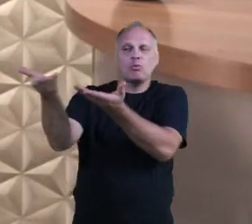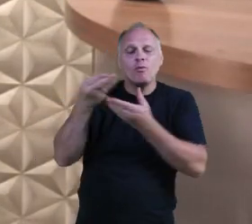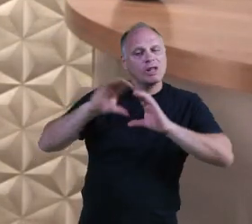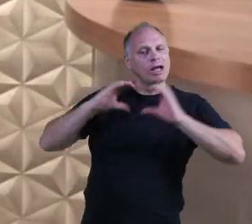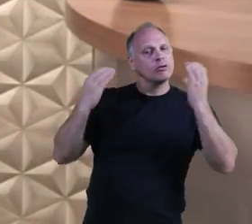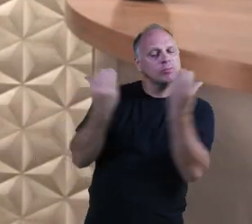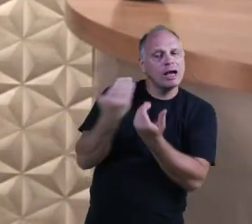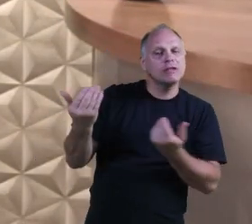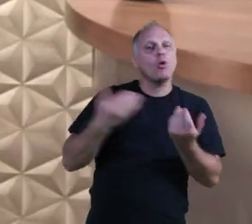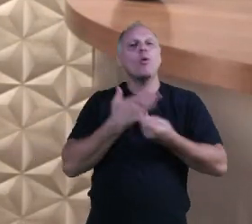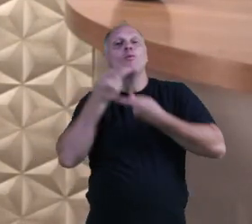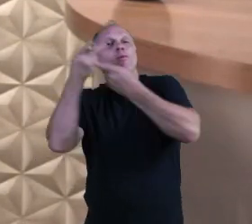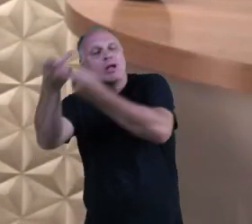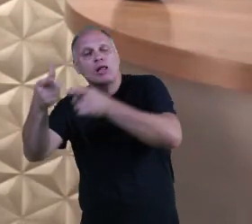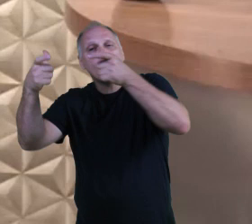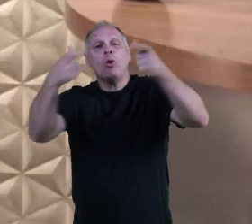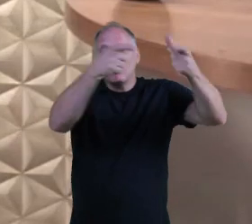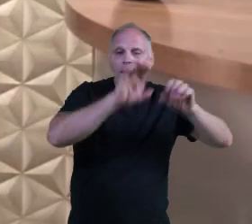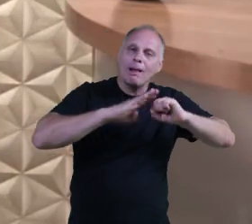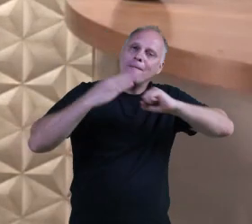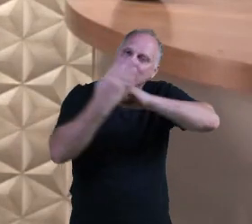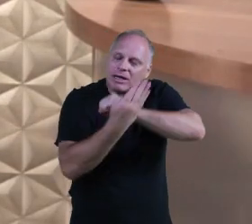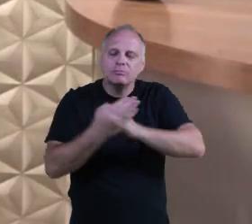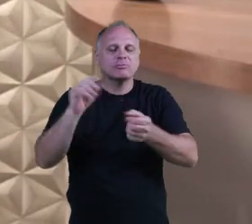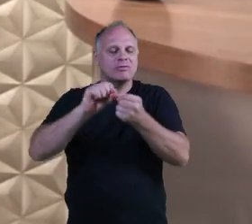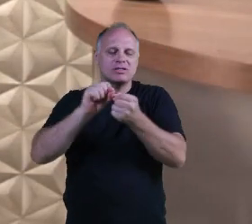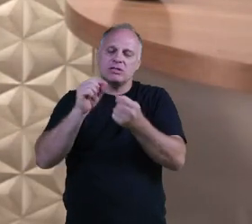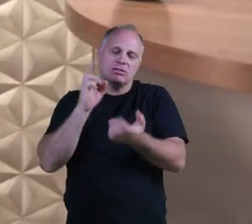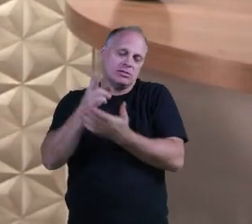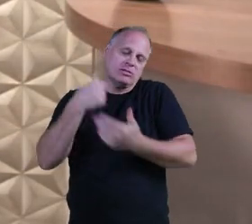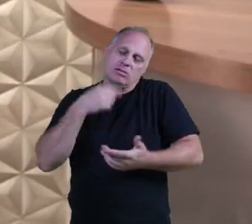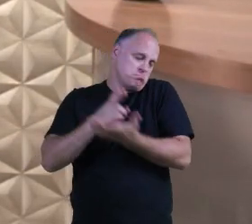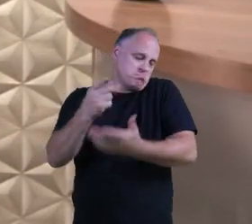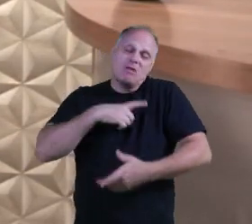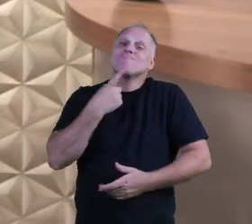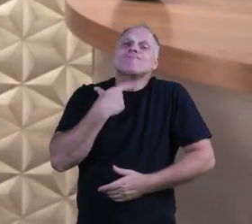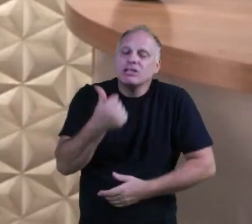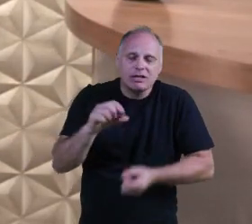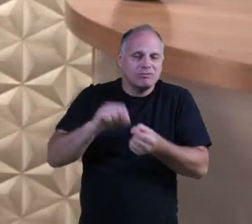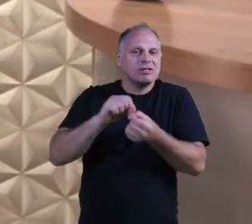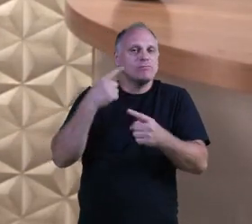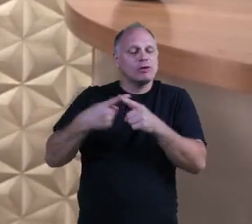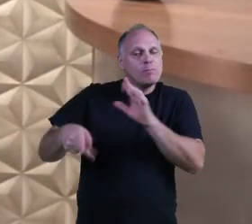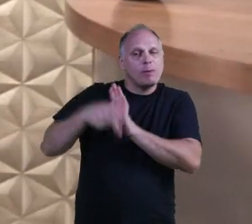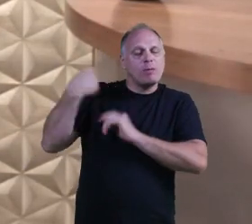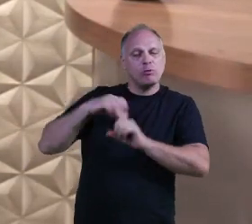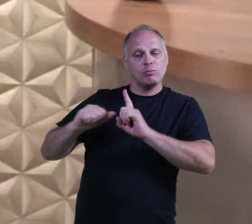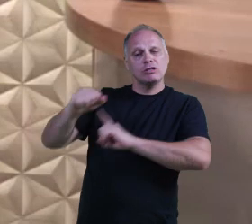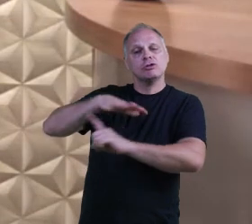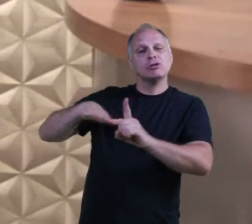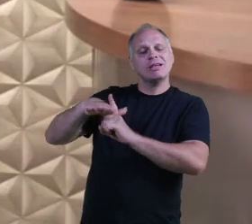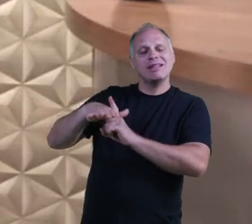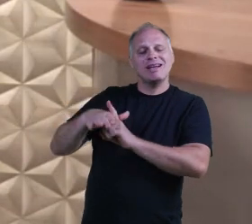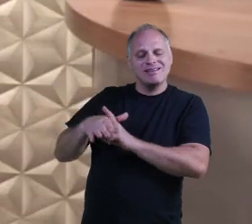tenho um projeto agora logo de fazer o Carnaval do Boteco, esse ano, então tá em andamento, tô